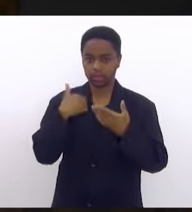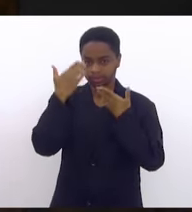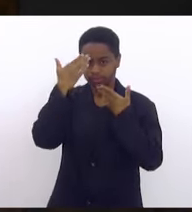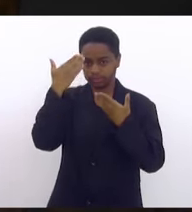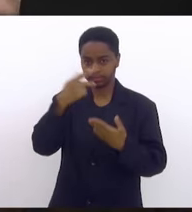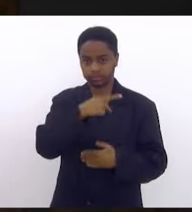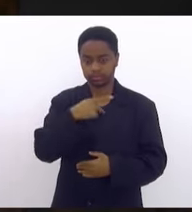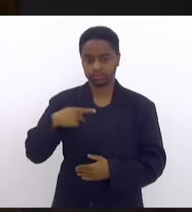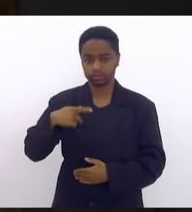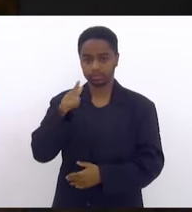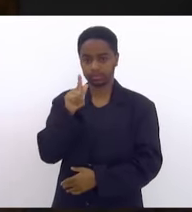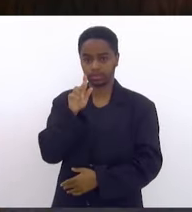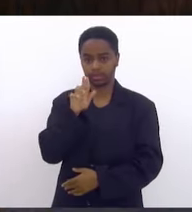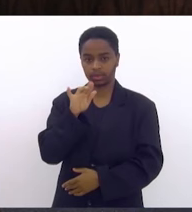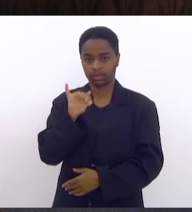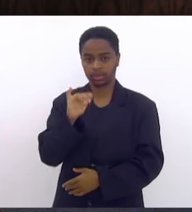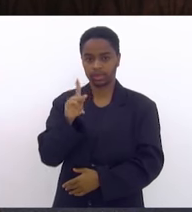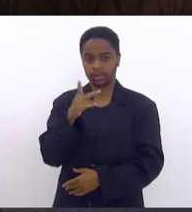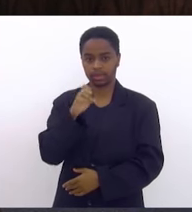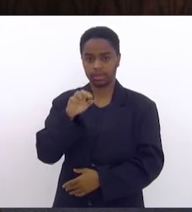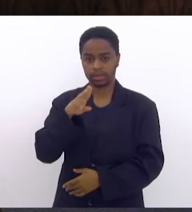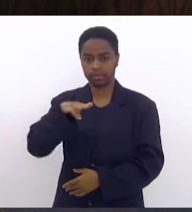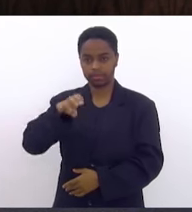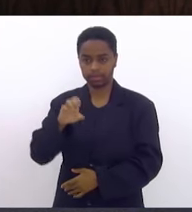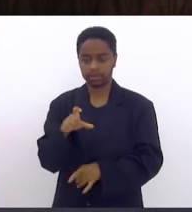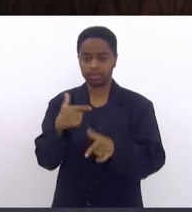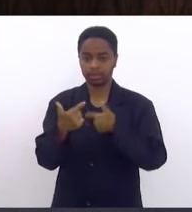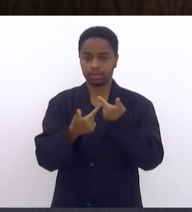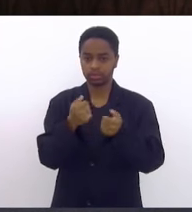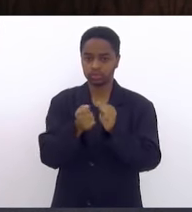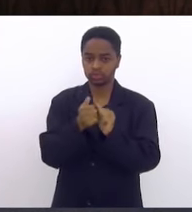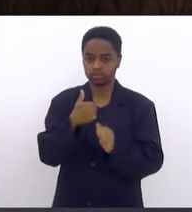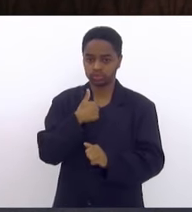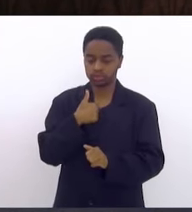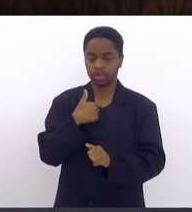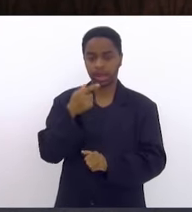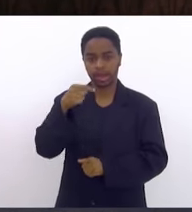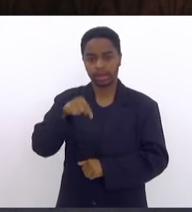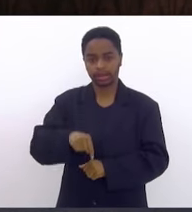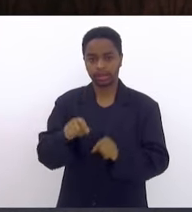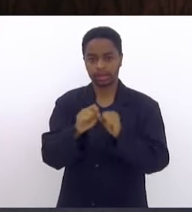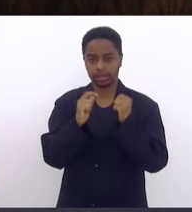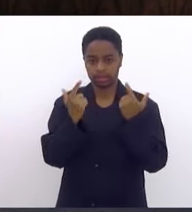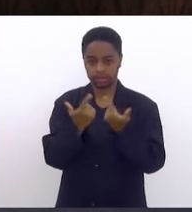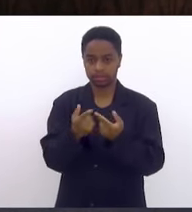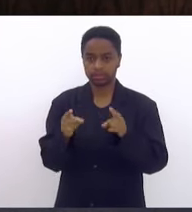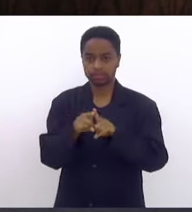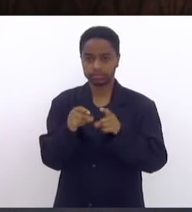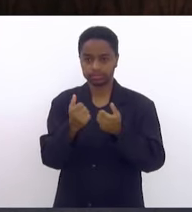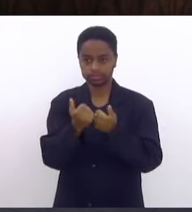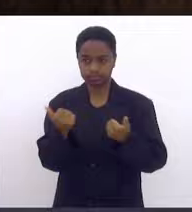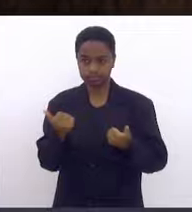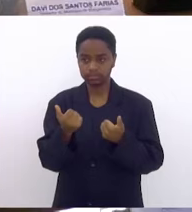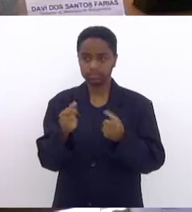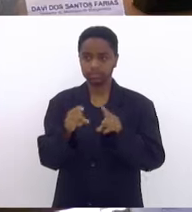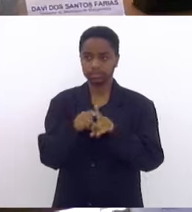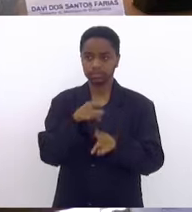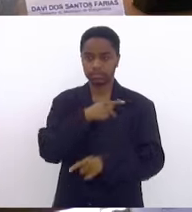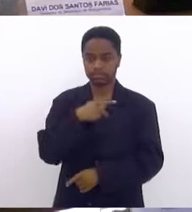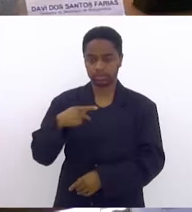pastor Guilherme, que trabalha comigo aqui na LERJ, é o nosso assessor de plenário, que também é